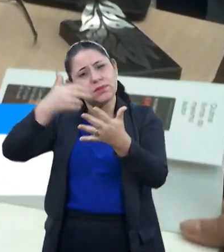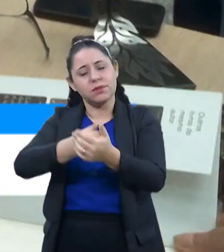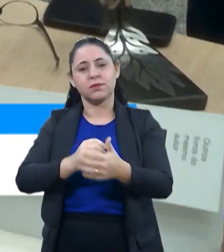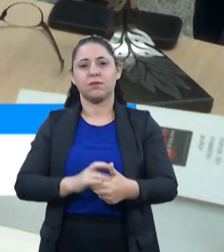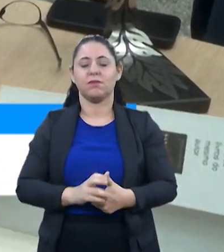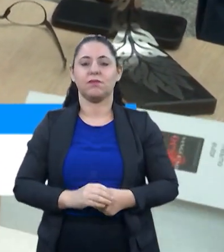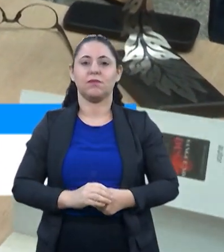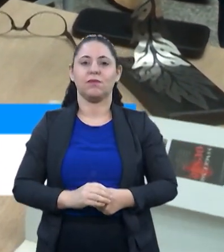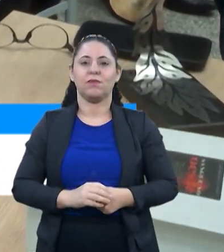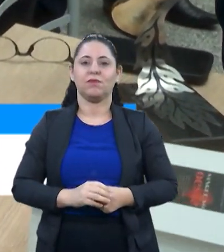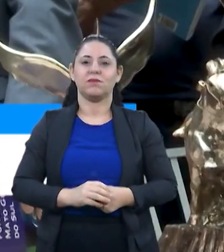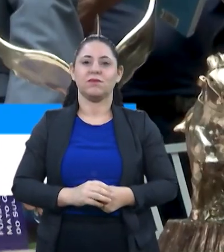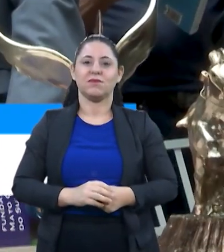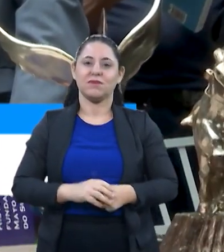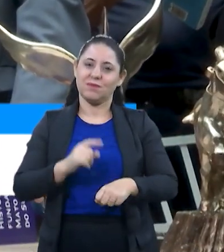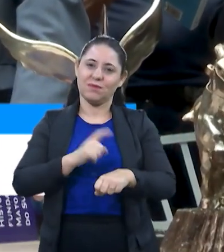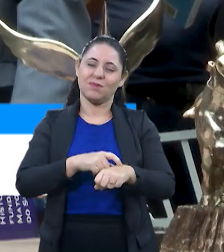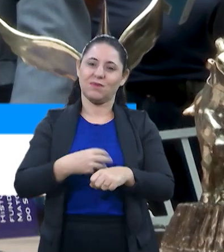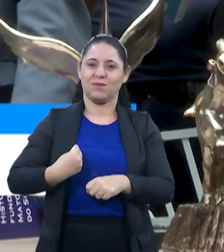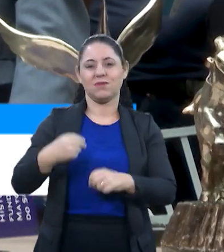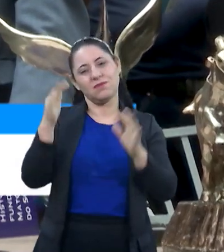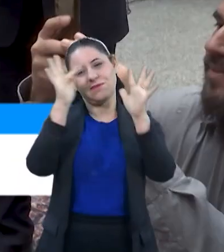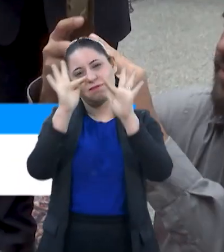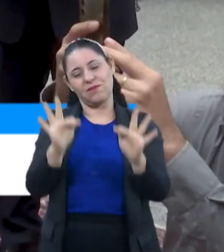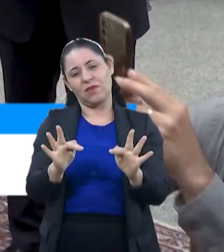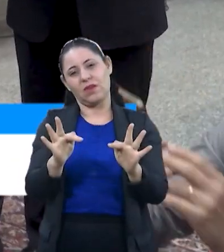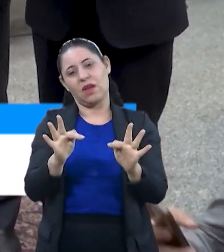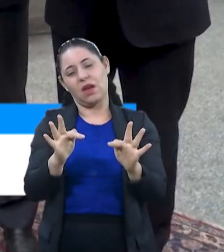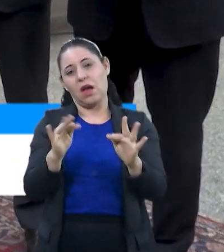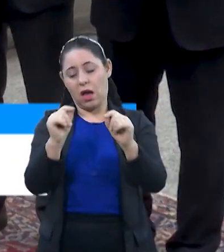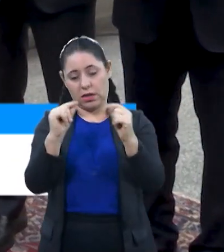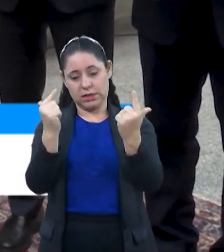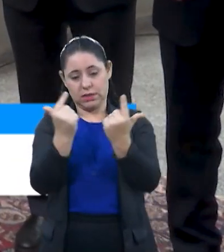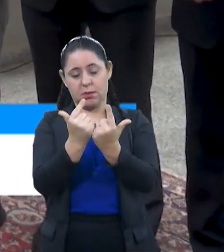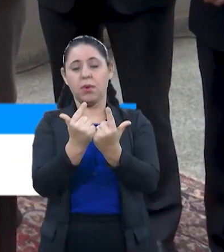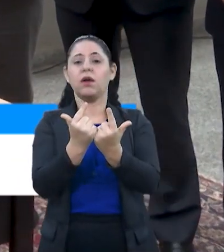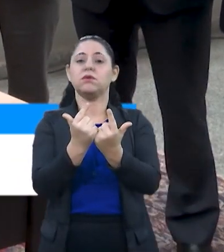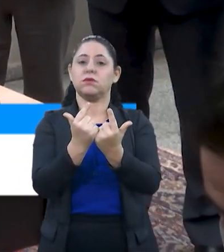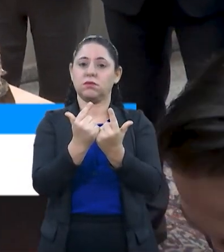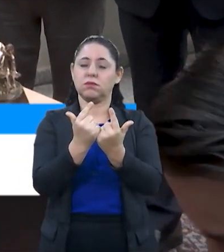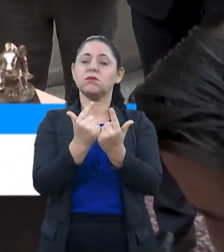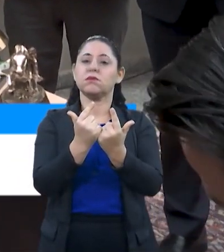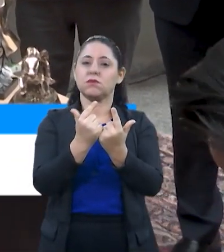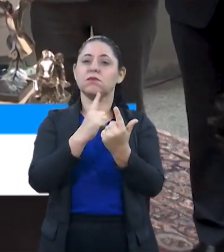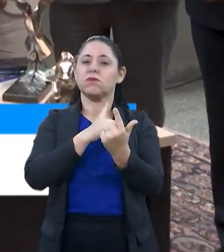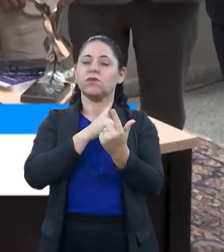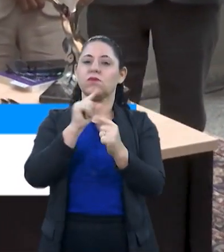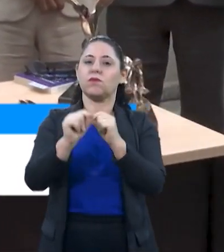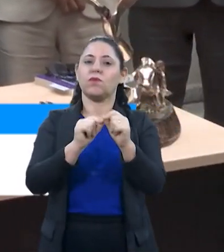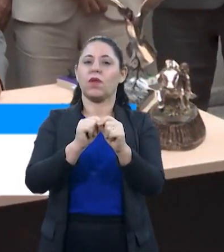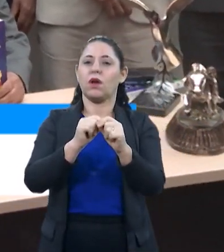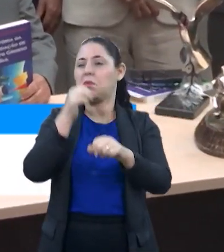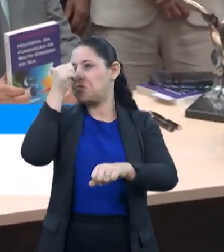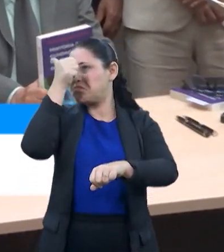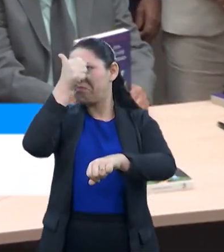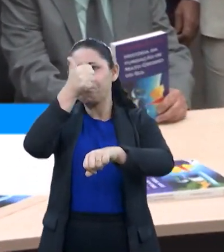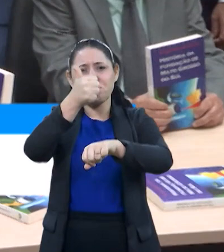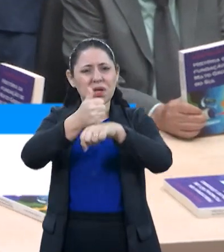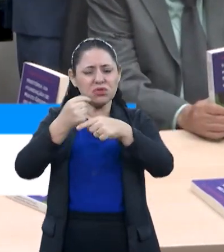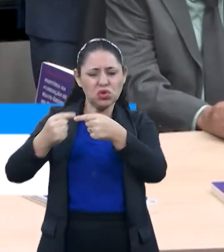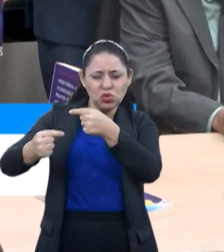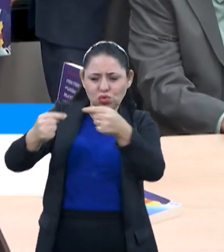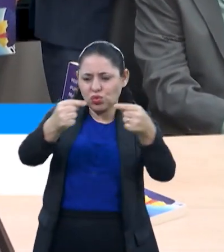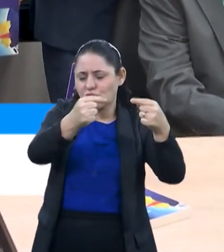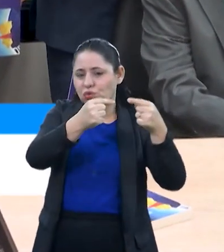importante instrumento de resgate histórico para o Estado. Fico muito feliz de estar vivendo esse momento e poder, através da Assembleia, que já tem